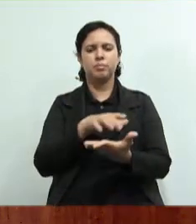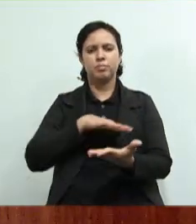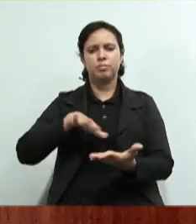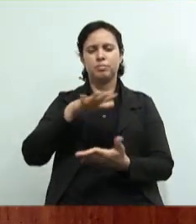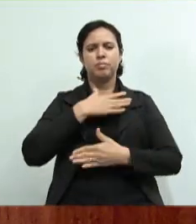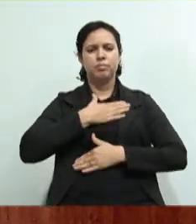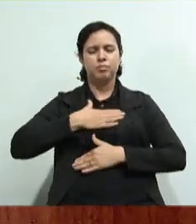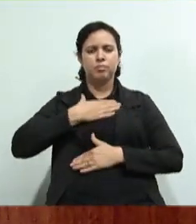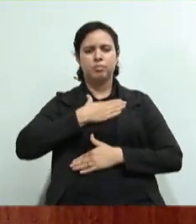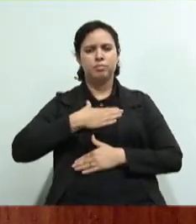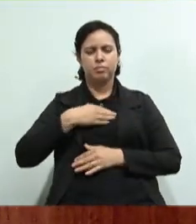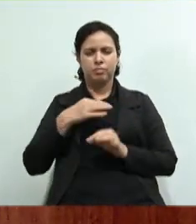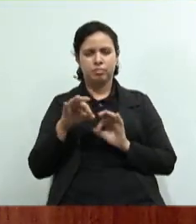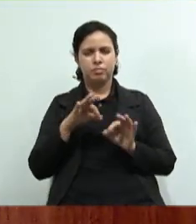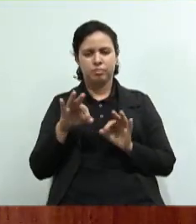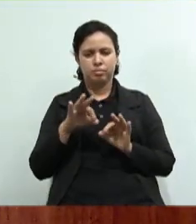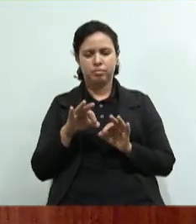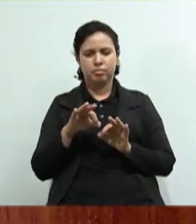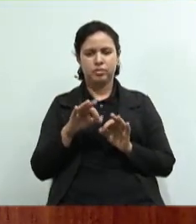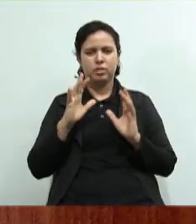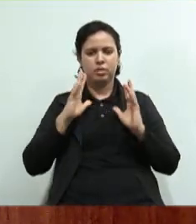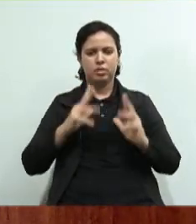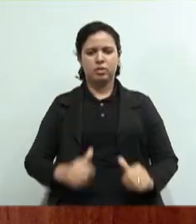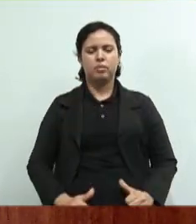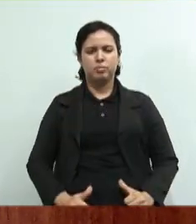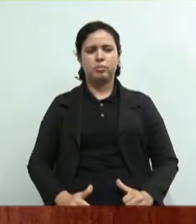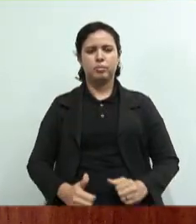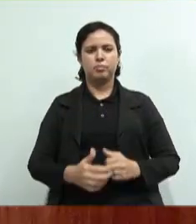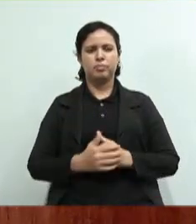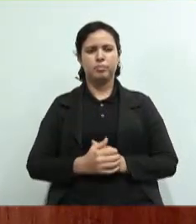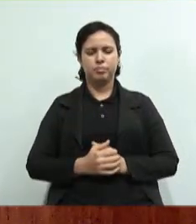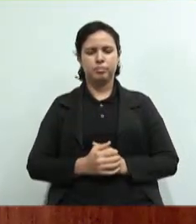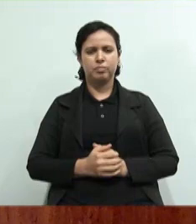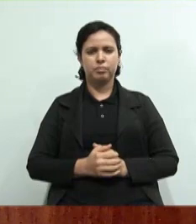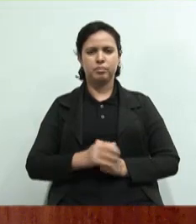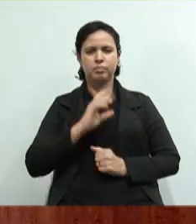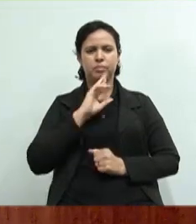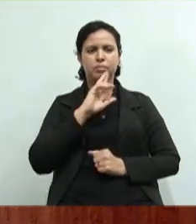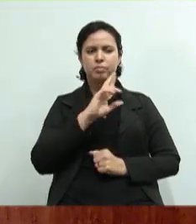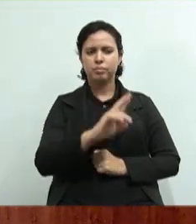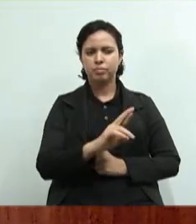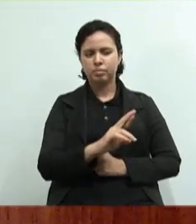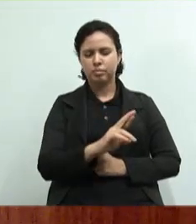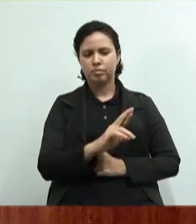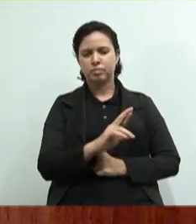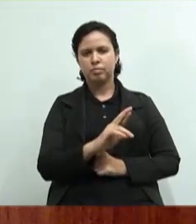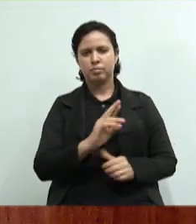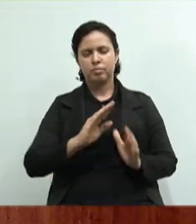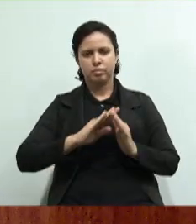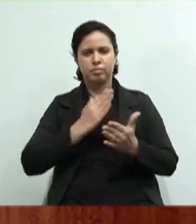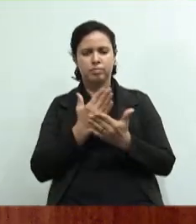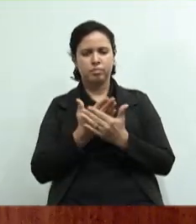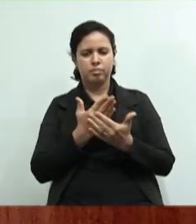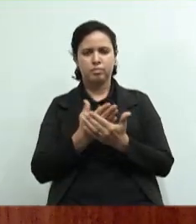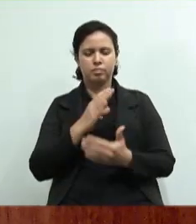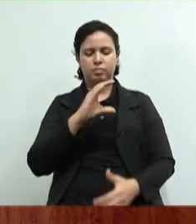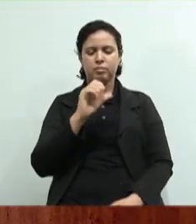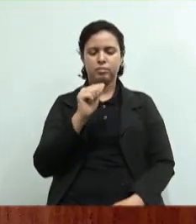ambiente agradável, organizado e limpo. Essa é a resposta do Alice, da Escola Campos Salles.